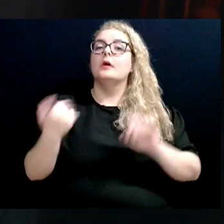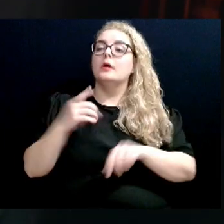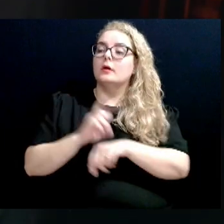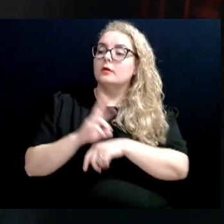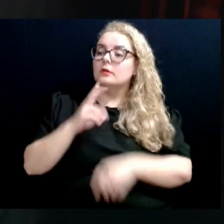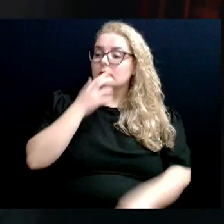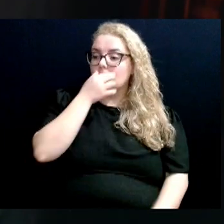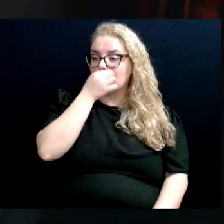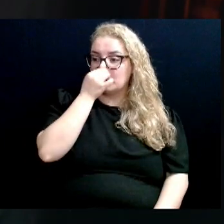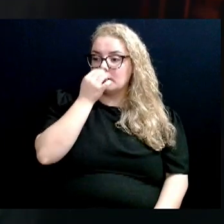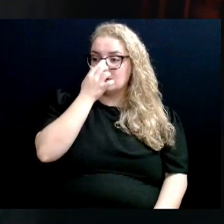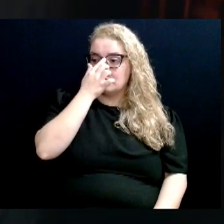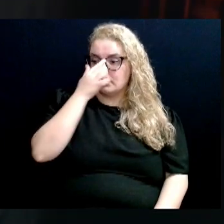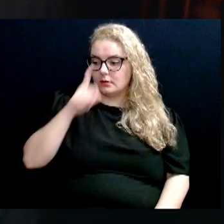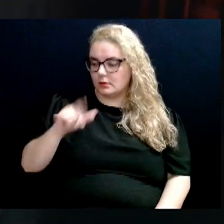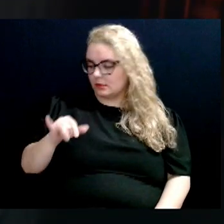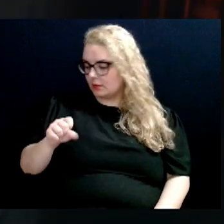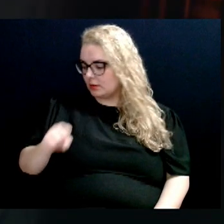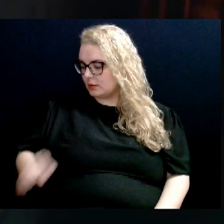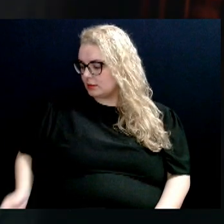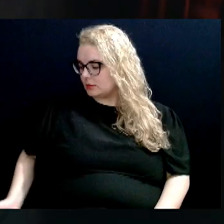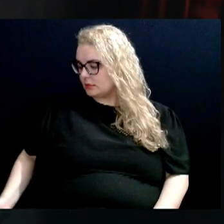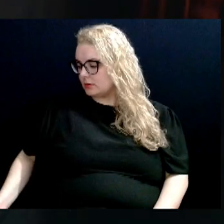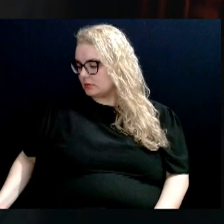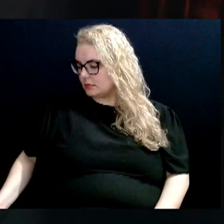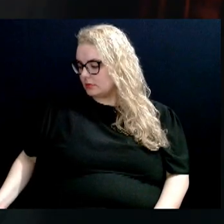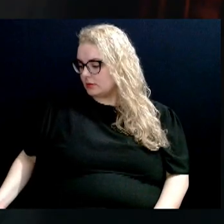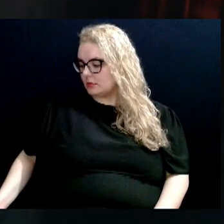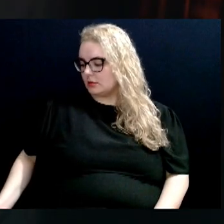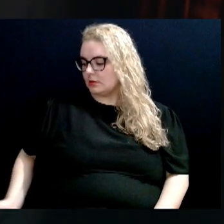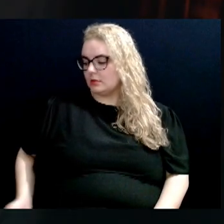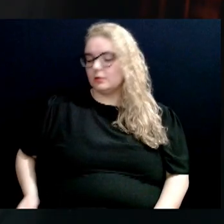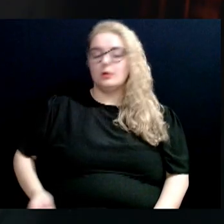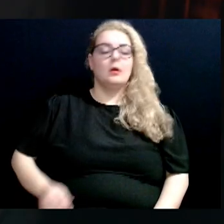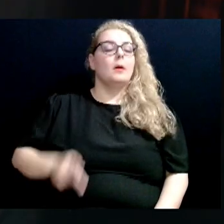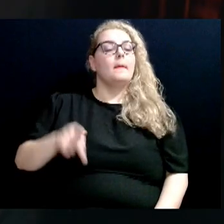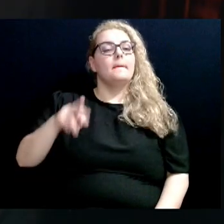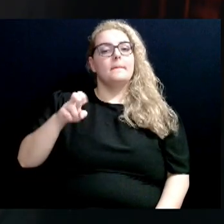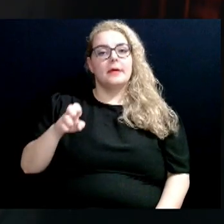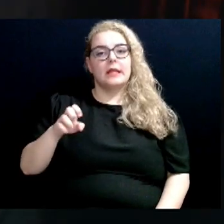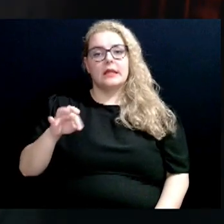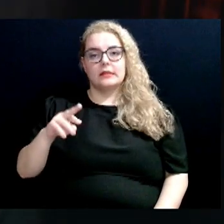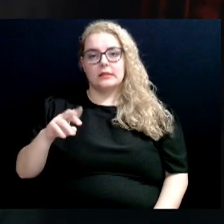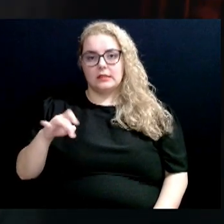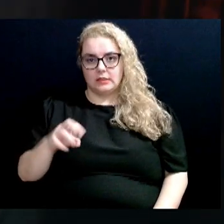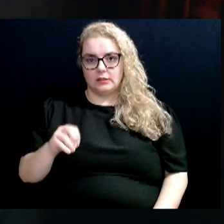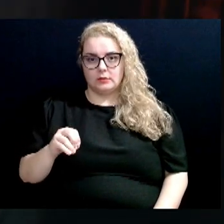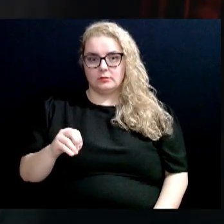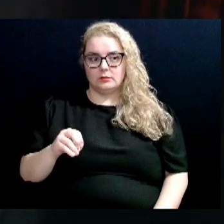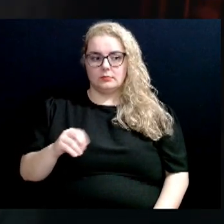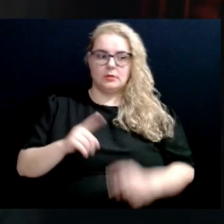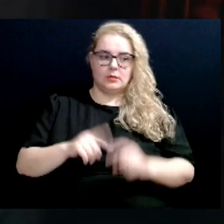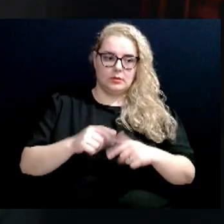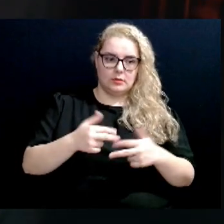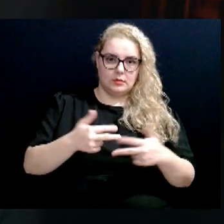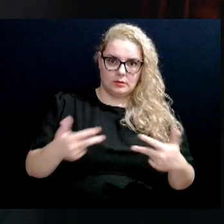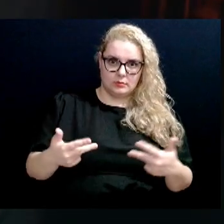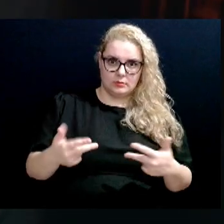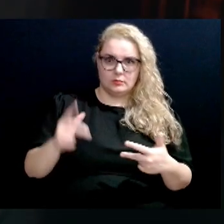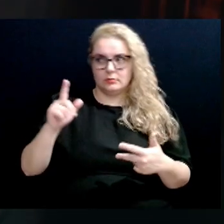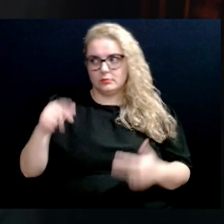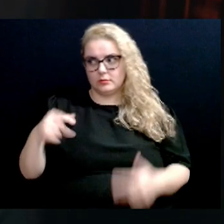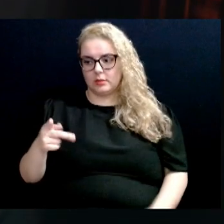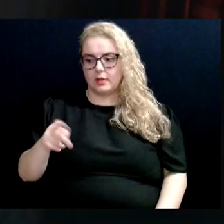Laís. Quando a gente fala de pré-treino, né? Esses produtos que são considerados pré-treinos,